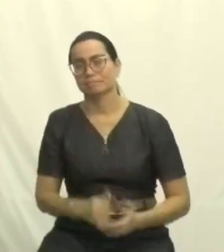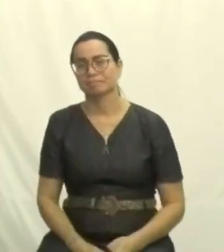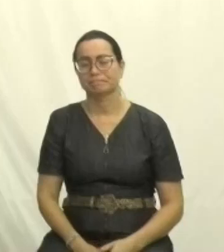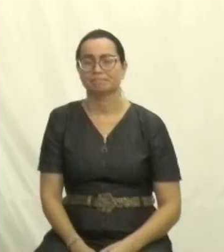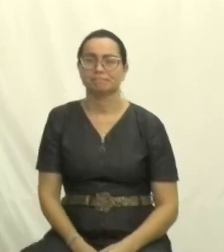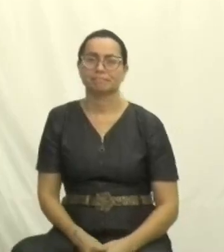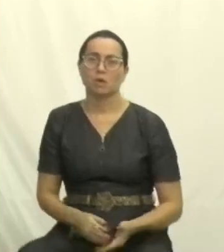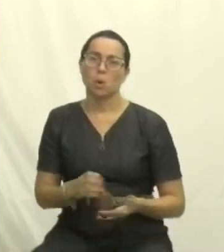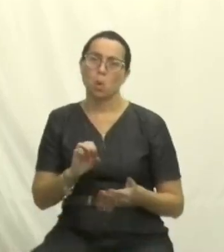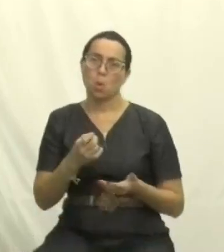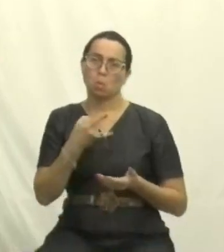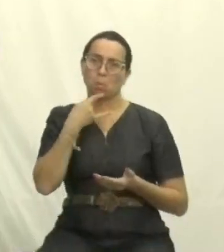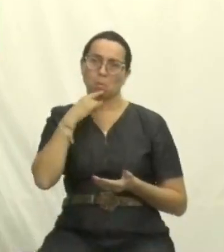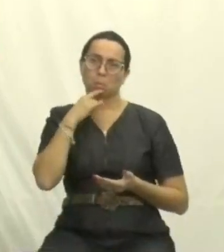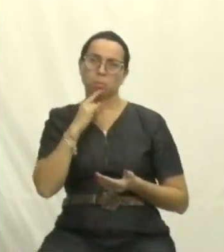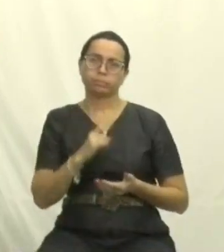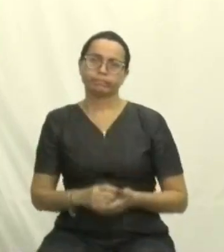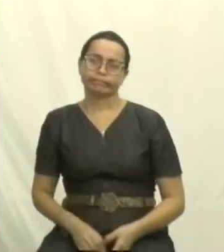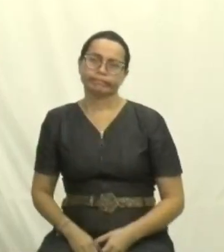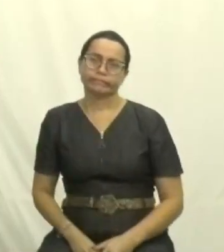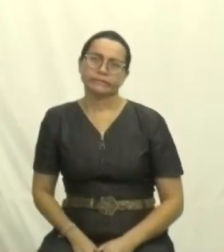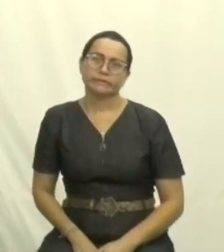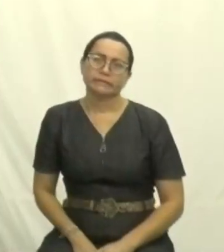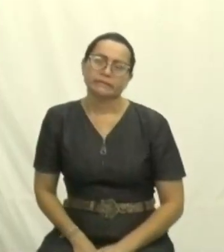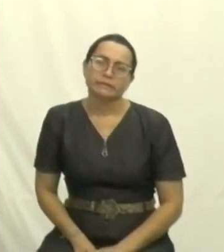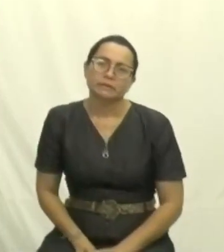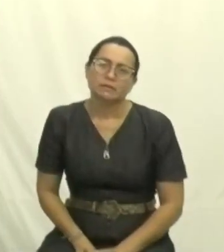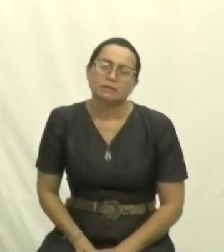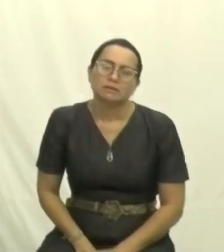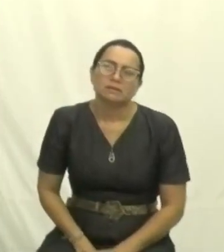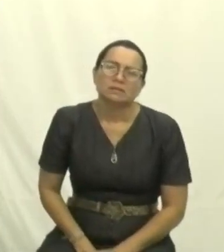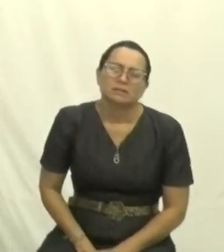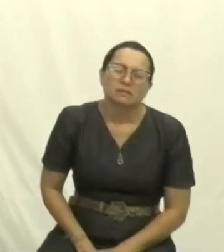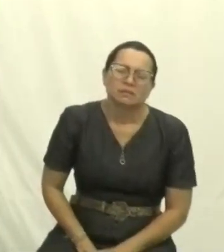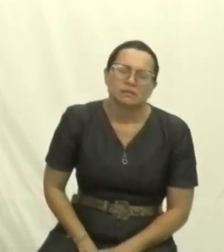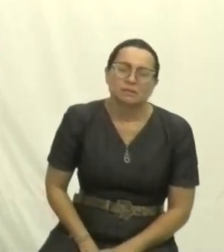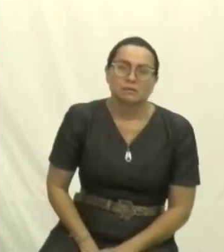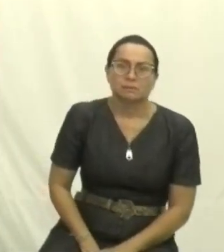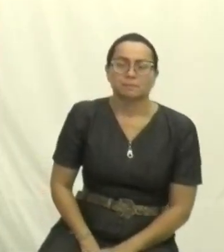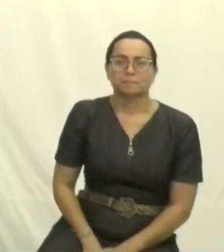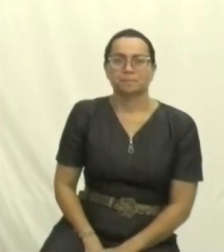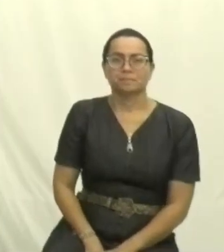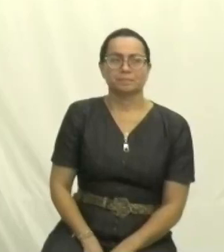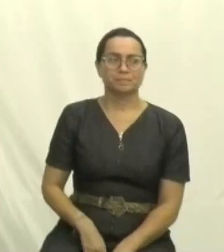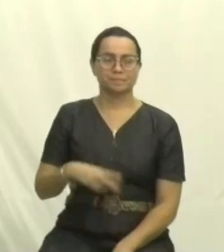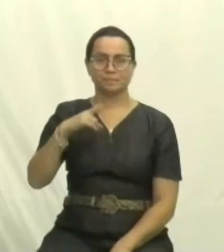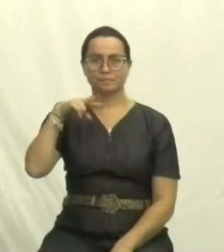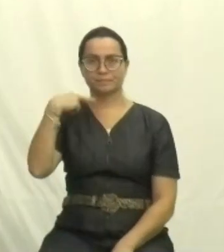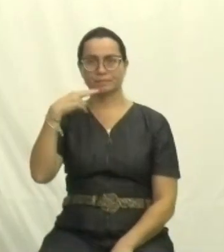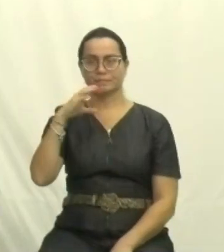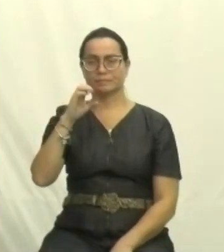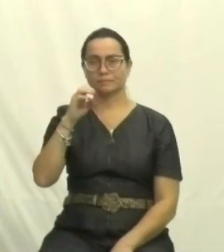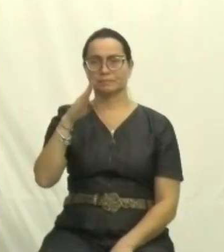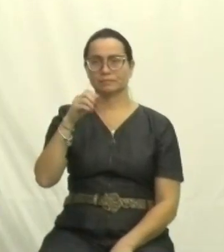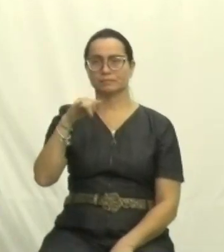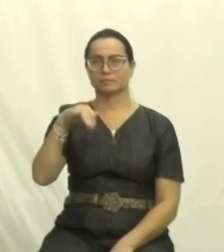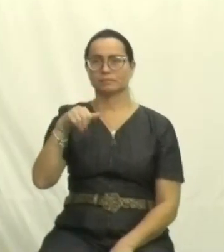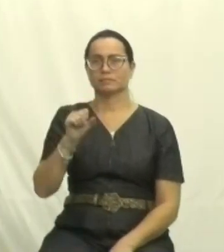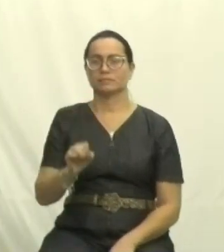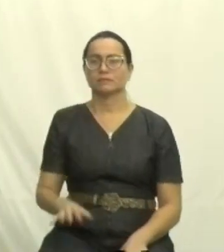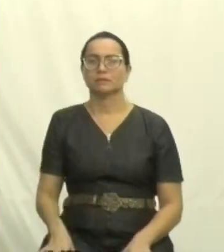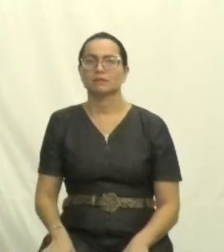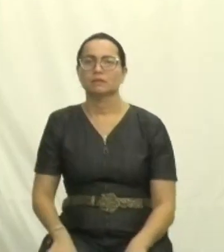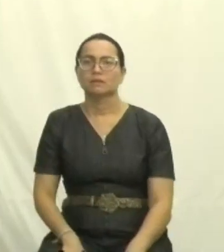Requerimento continua em discussão. É você o autor? Com a palavra, o vereador Obadias Benoni.